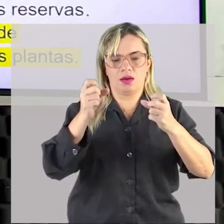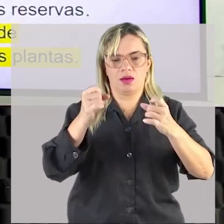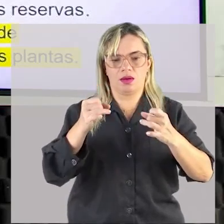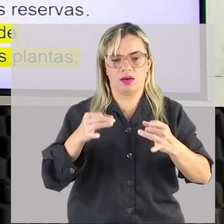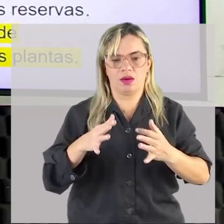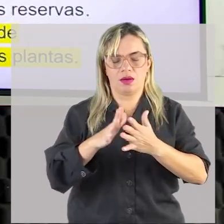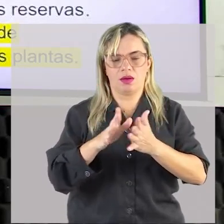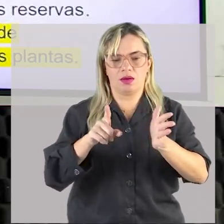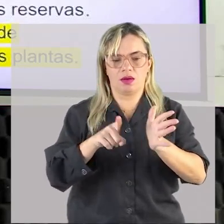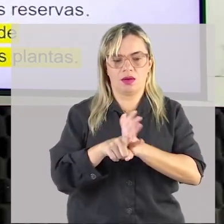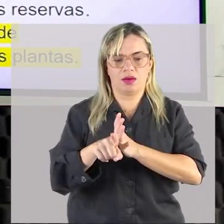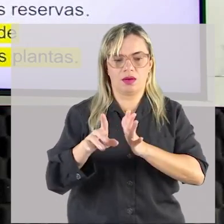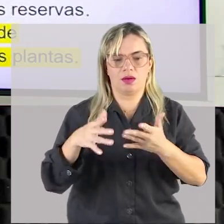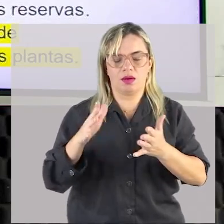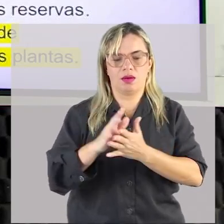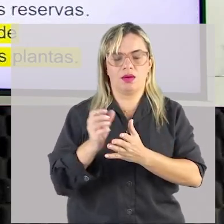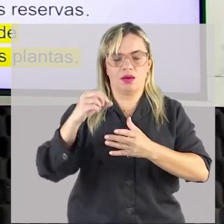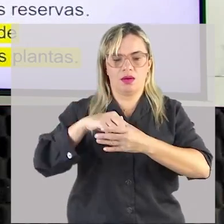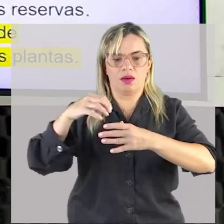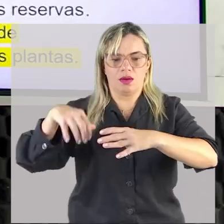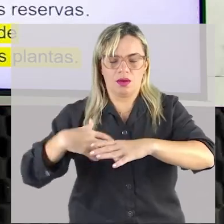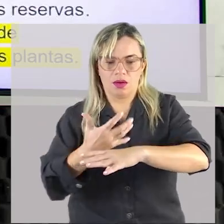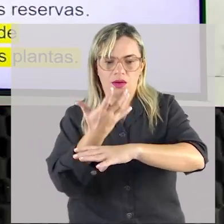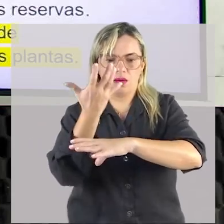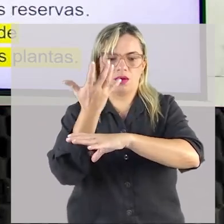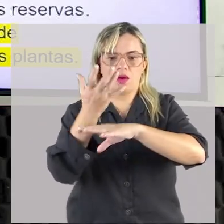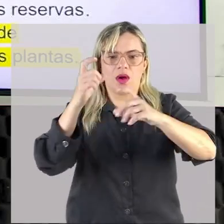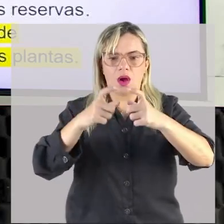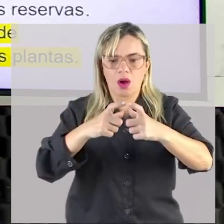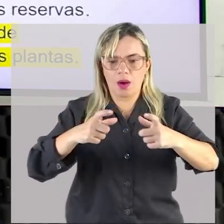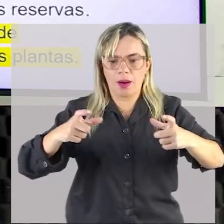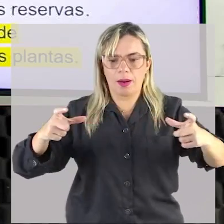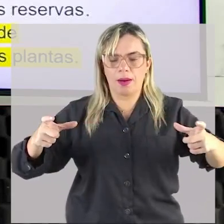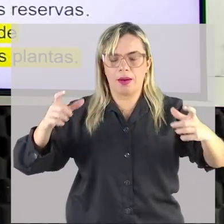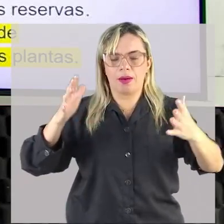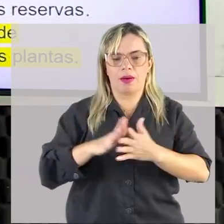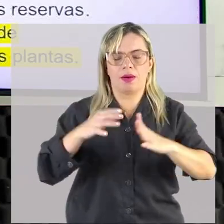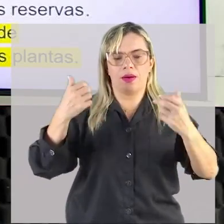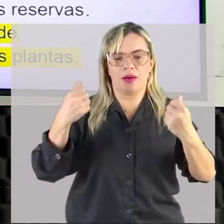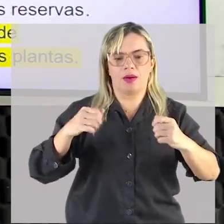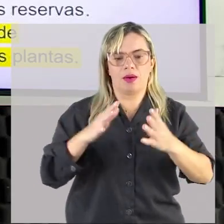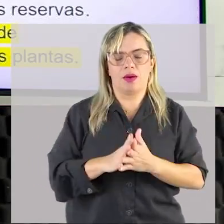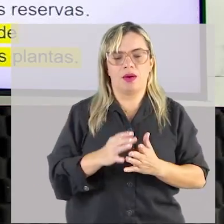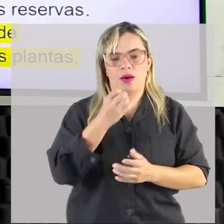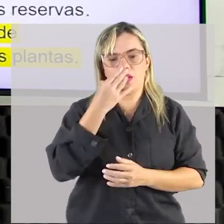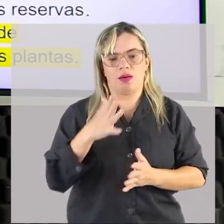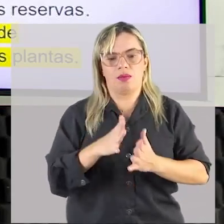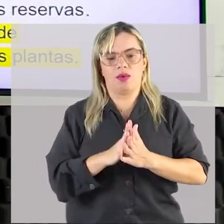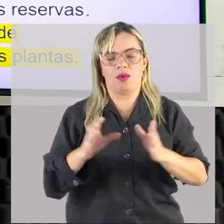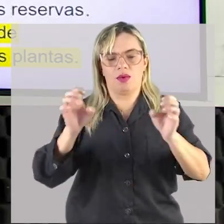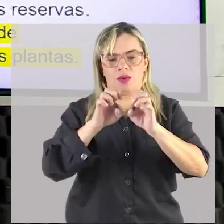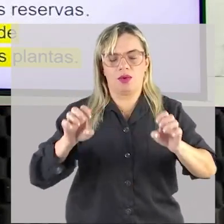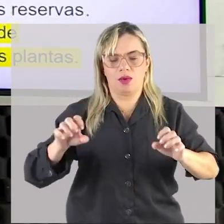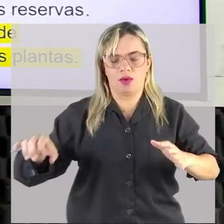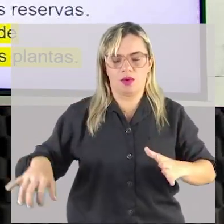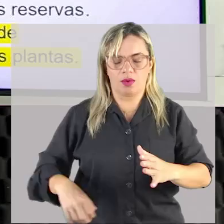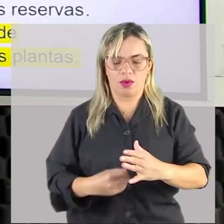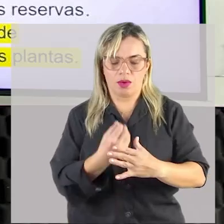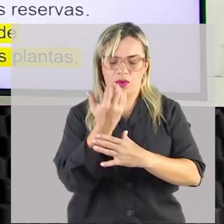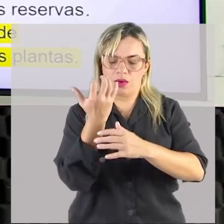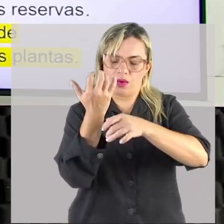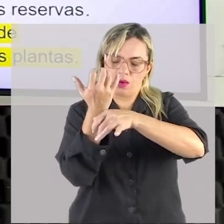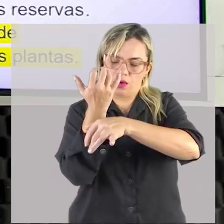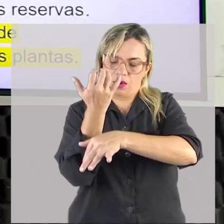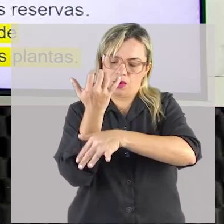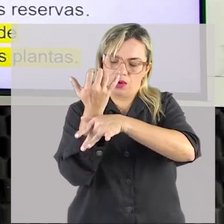então uma planta enorme, né, então precisa de uma boa estrutura de raiz para